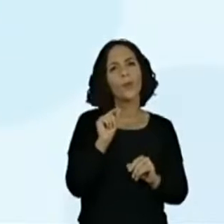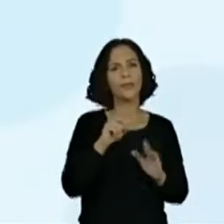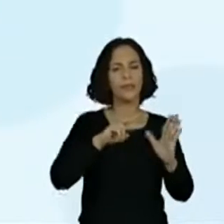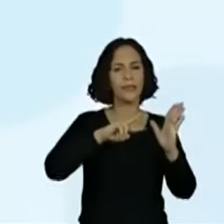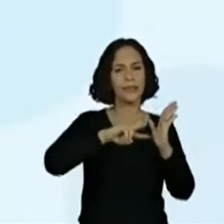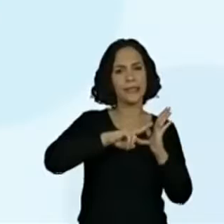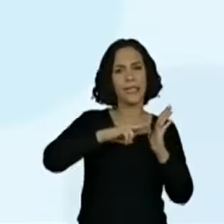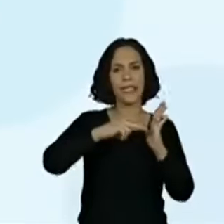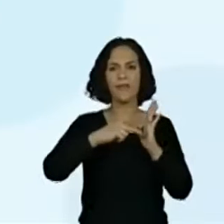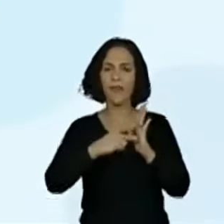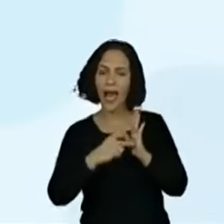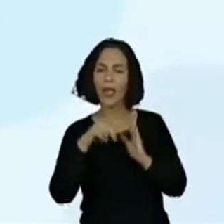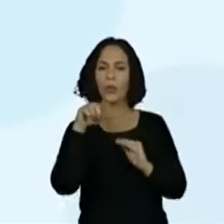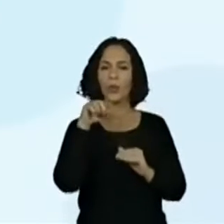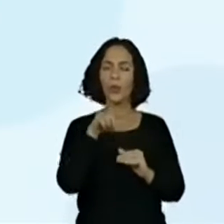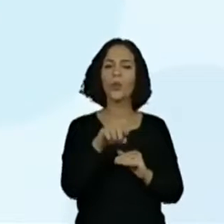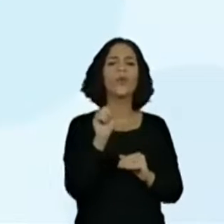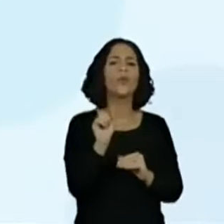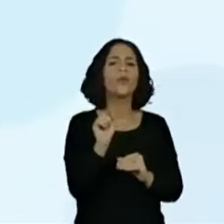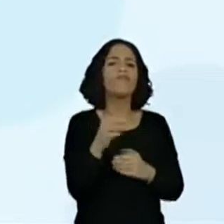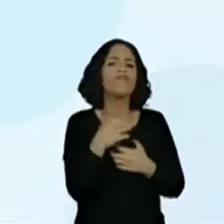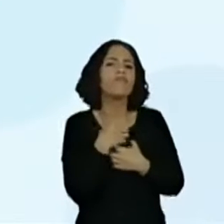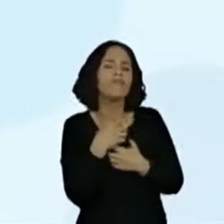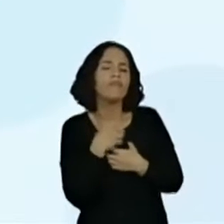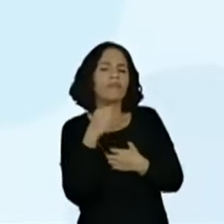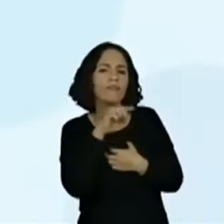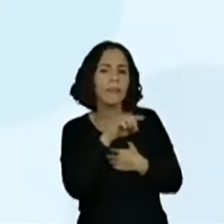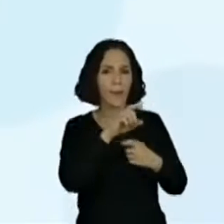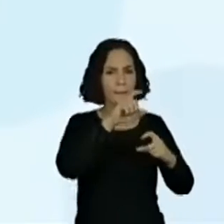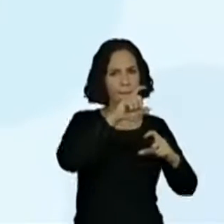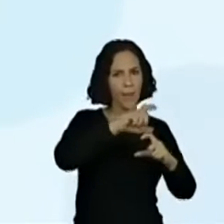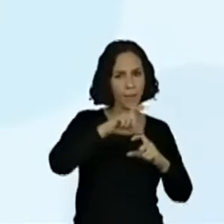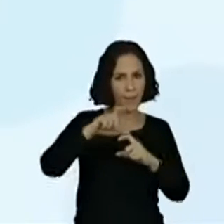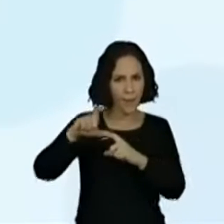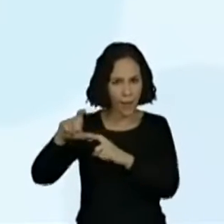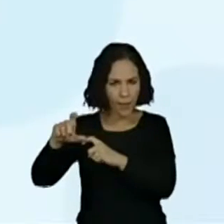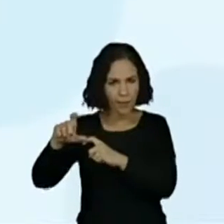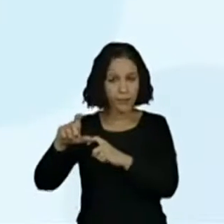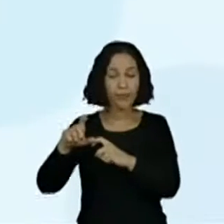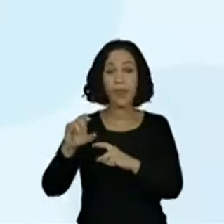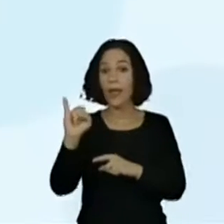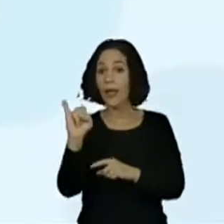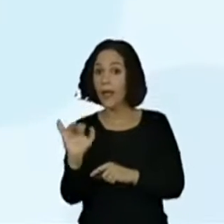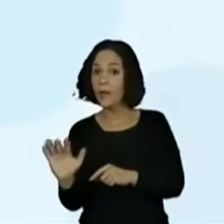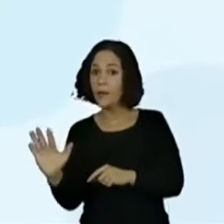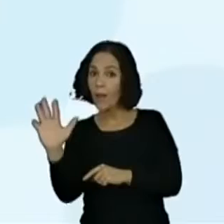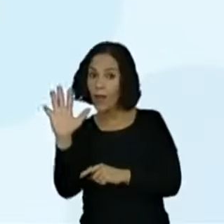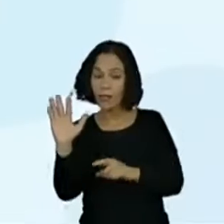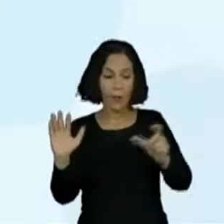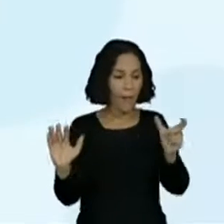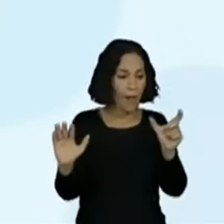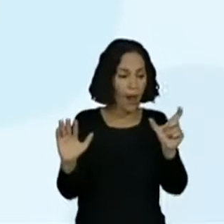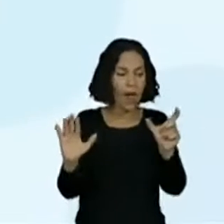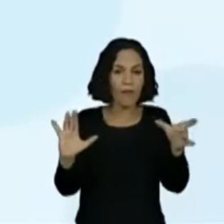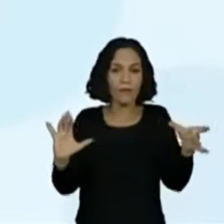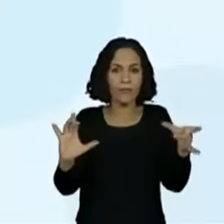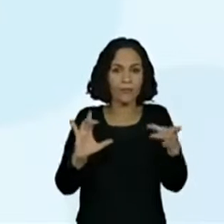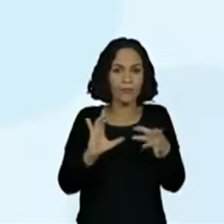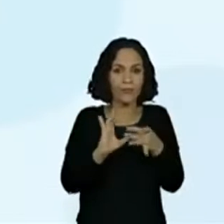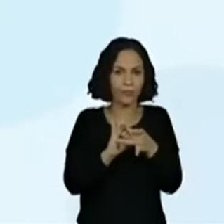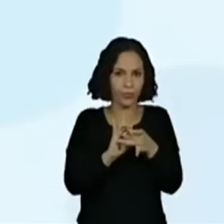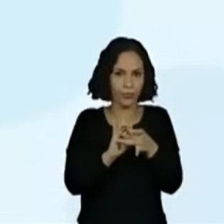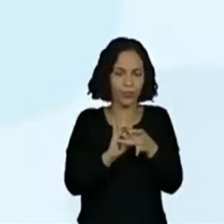o sentido de histórias em quadrinhos e tirinhas relacionando imagens e palavras e interpretando